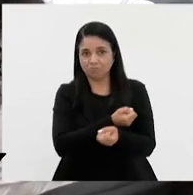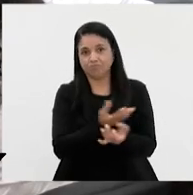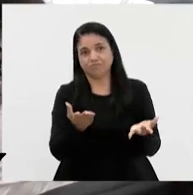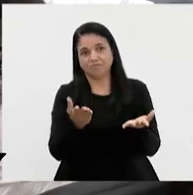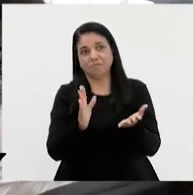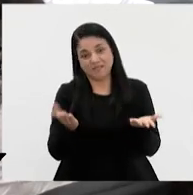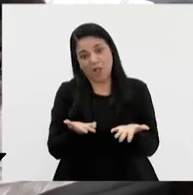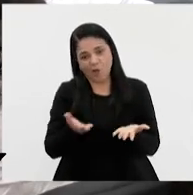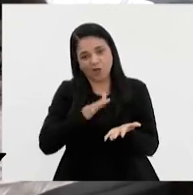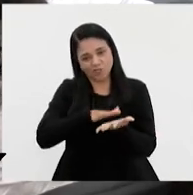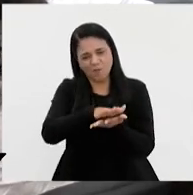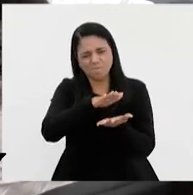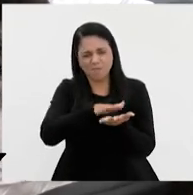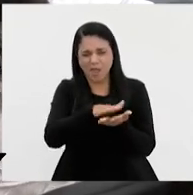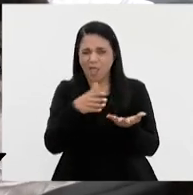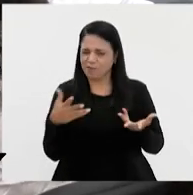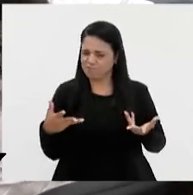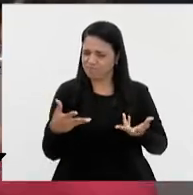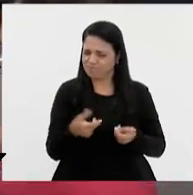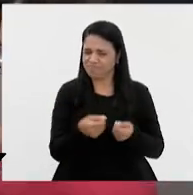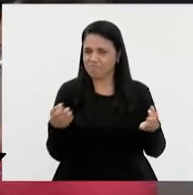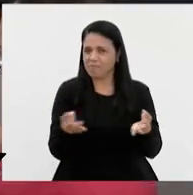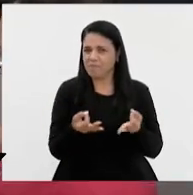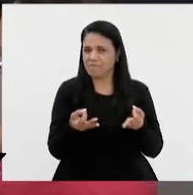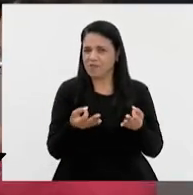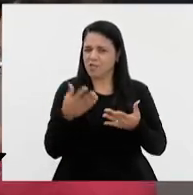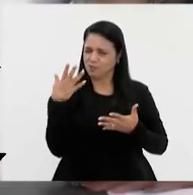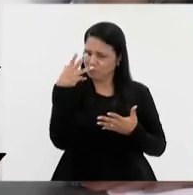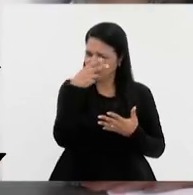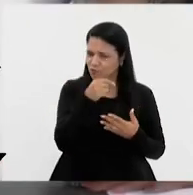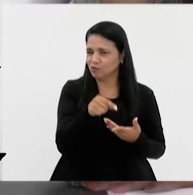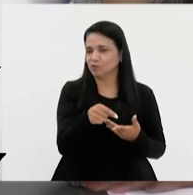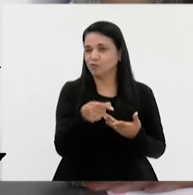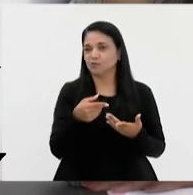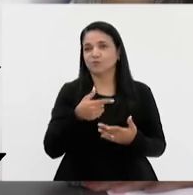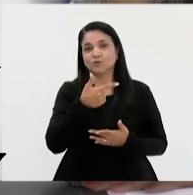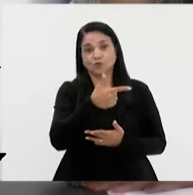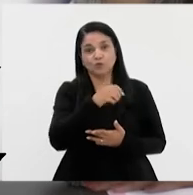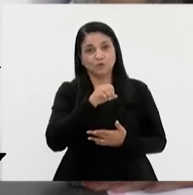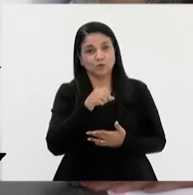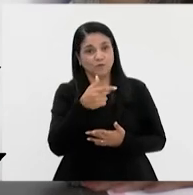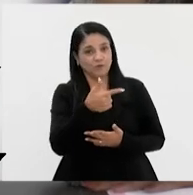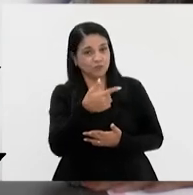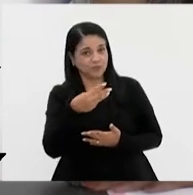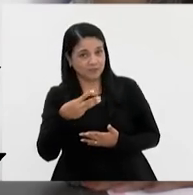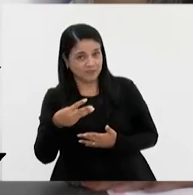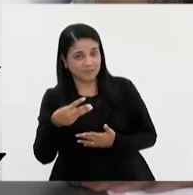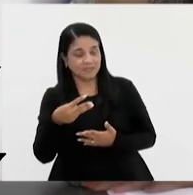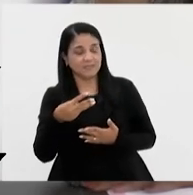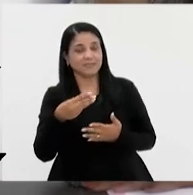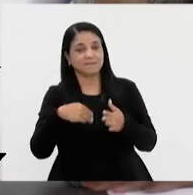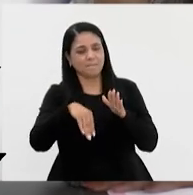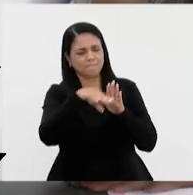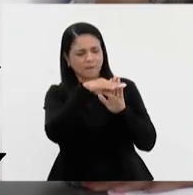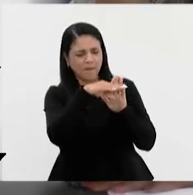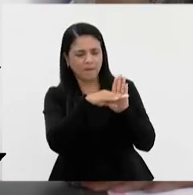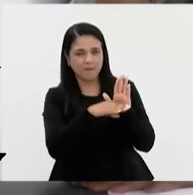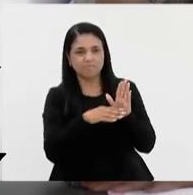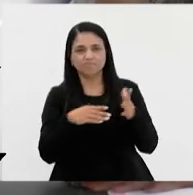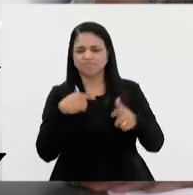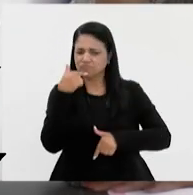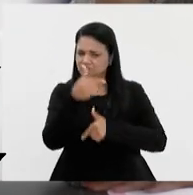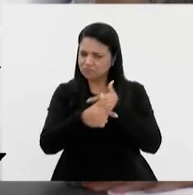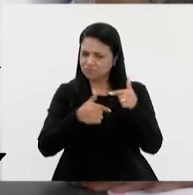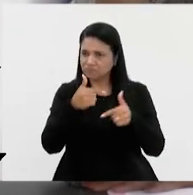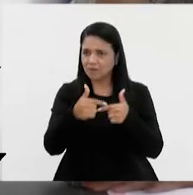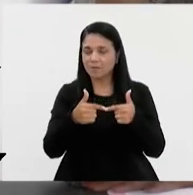agora está impresso, bonitinho. Está impresso, bonitinho, né? Então, edição 2023, com a súmula, um trabalho muito bonito, feito